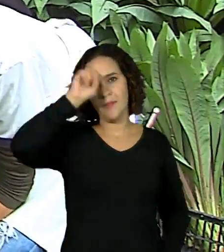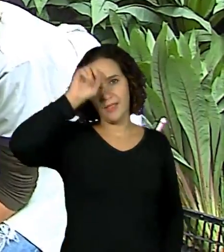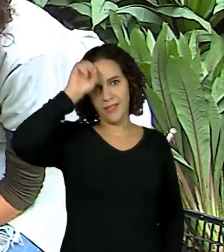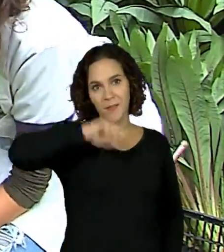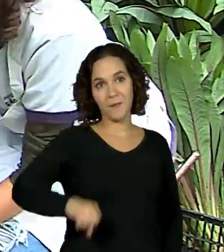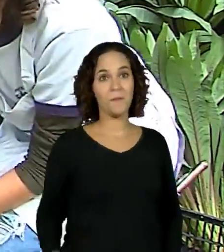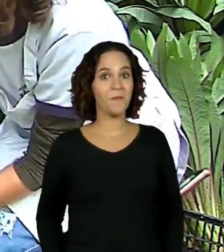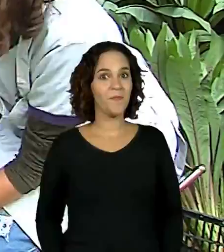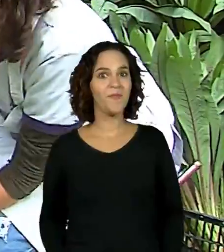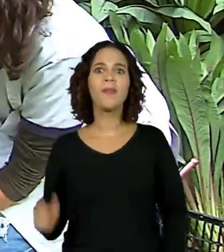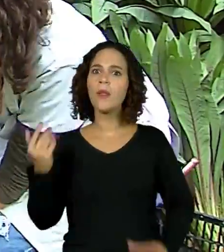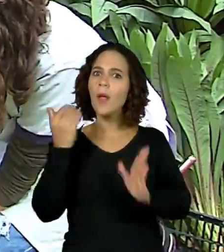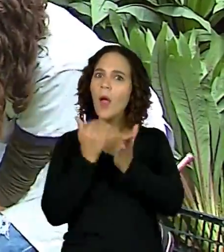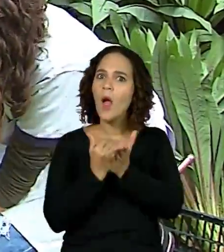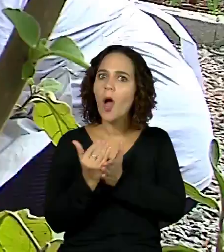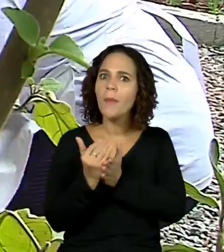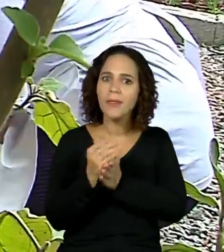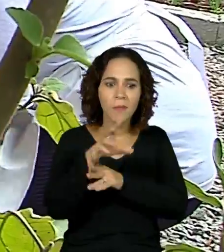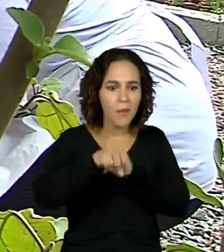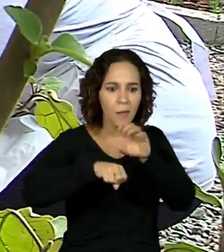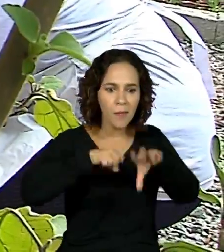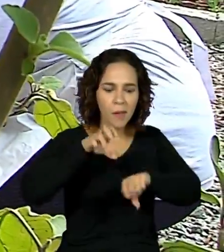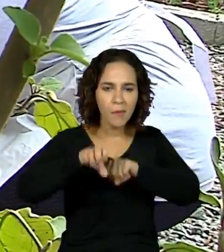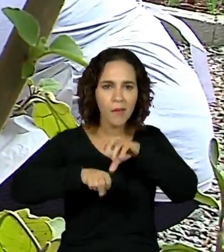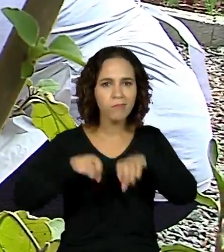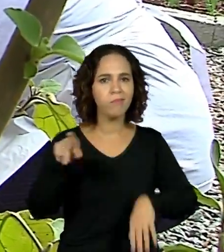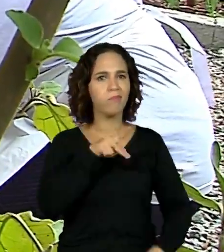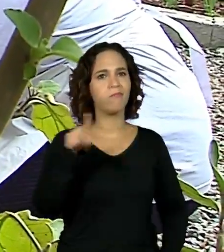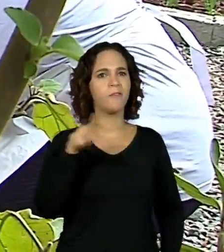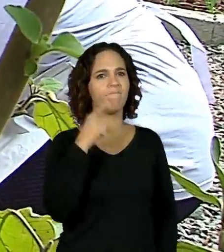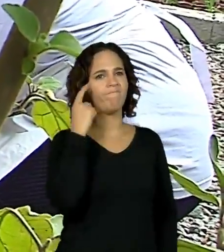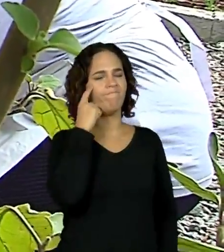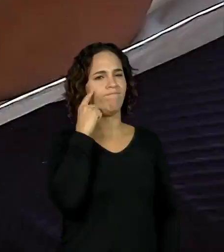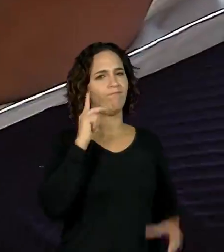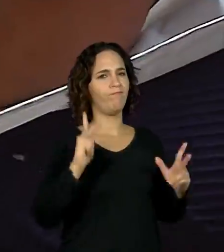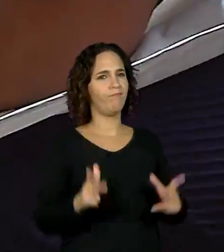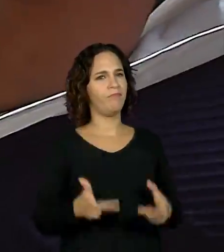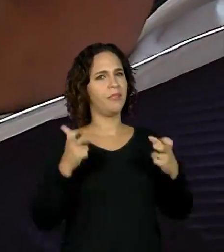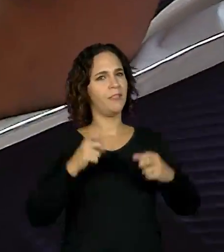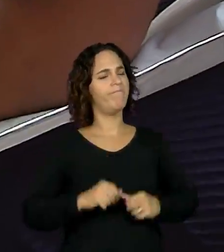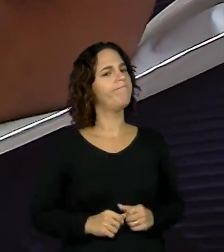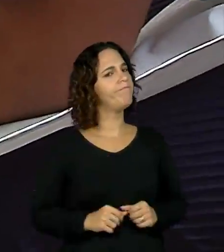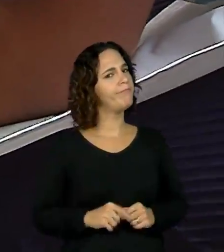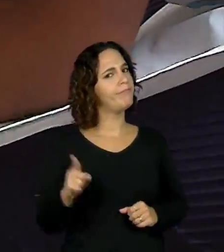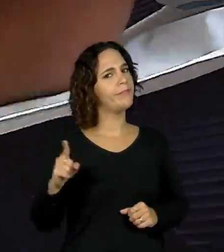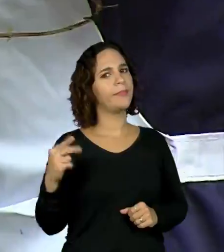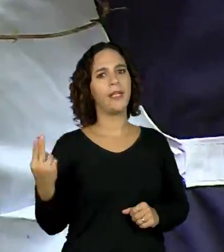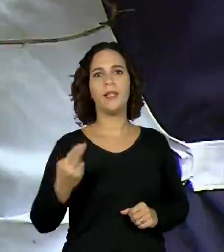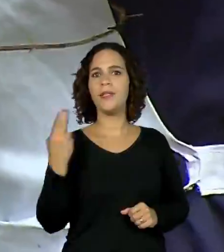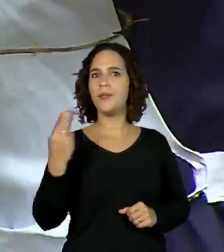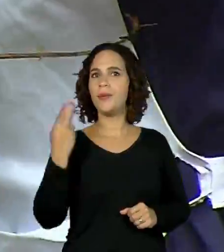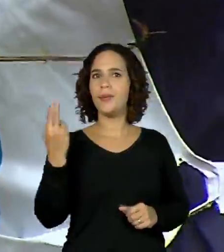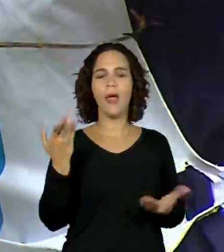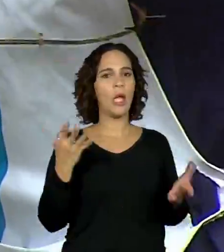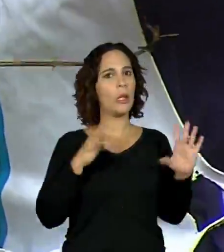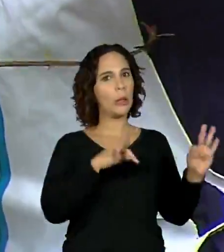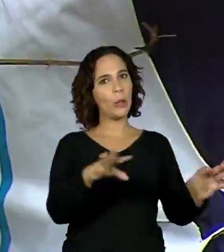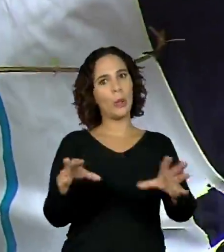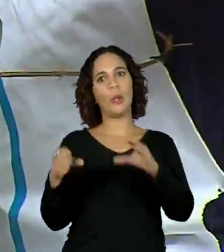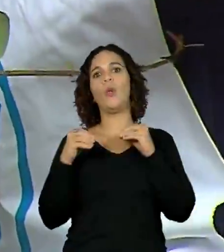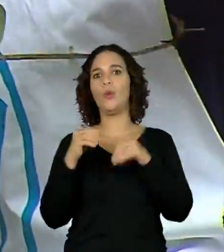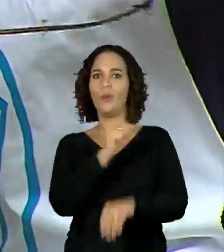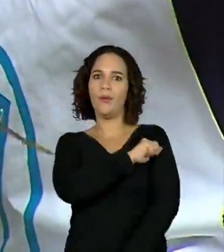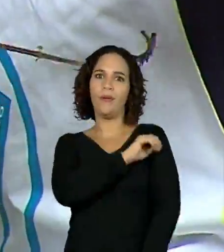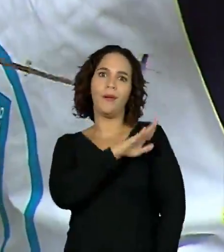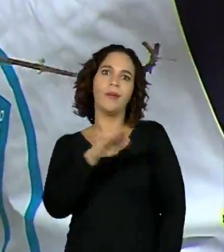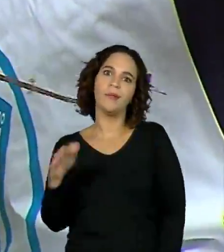Logo nas primeiras colheitas, o professor percebeu que as hortaliças não iriam suprir a demanda da escola e